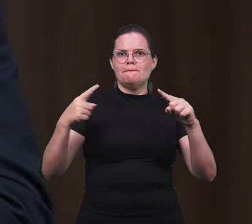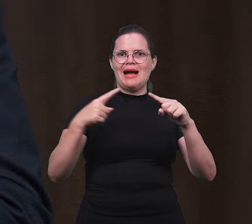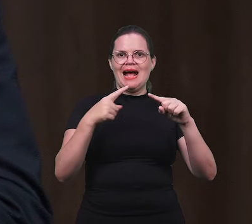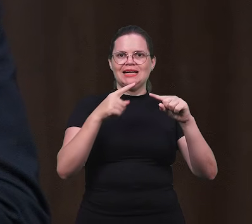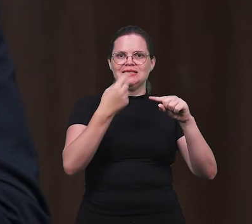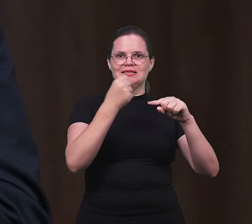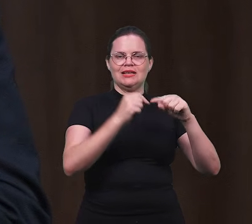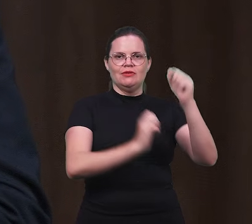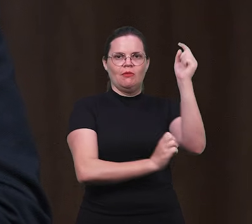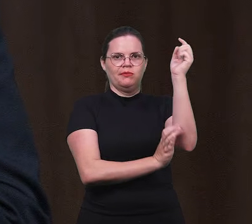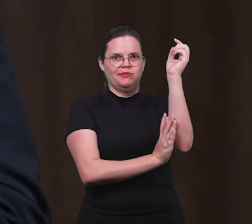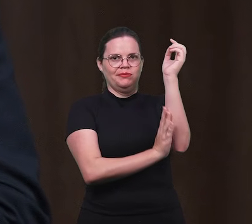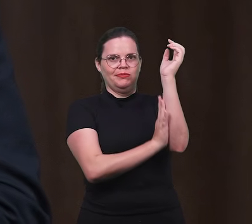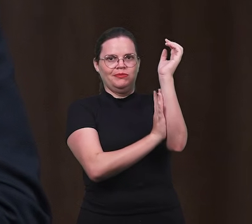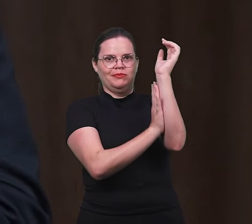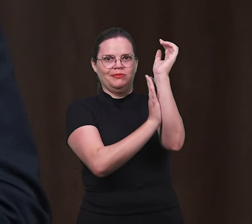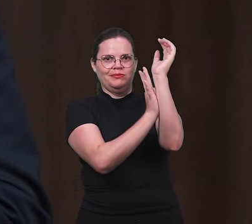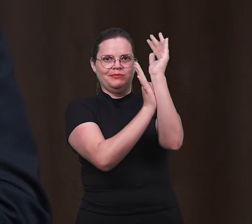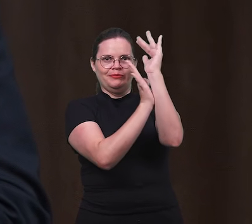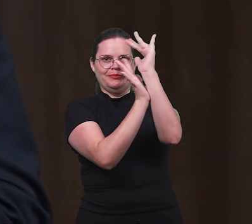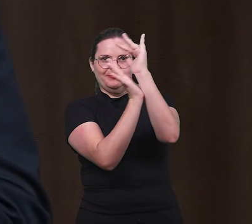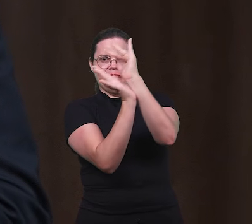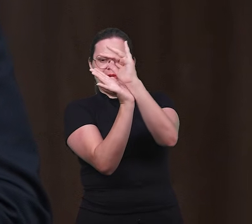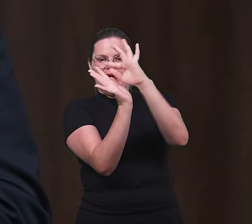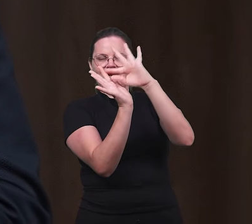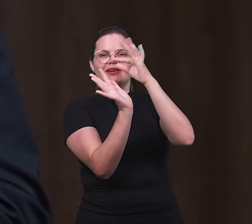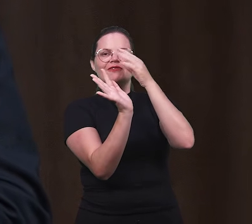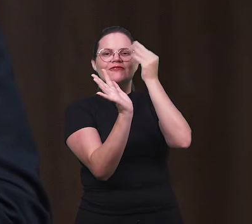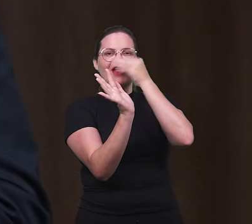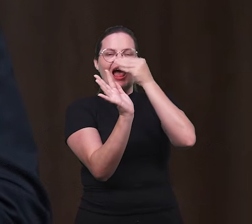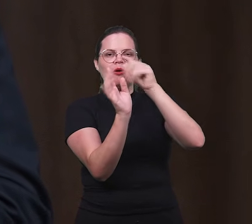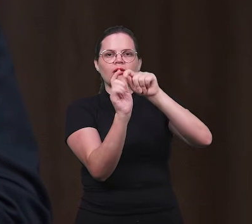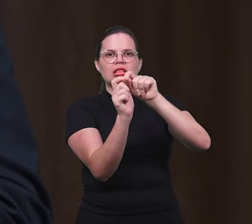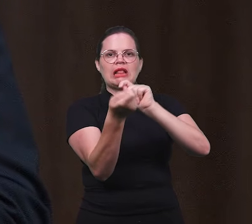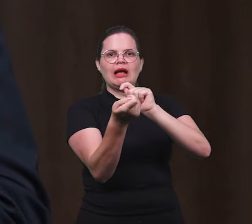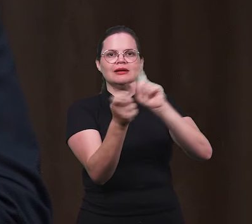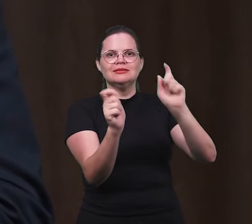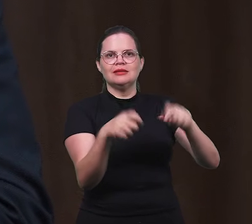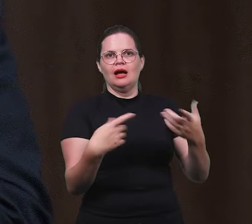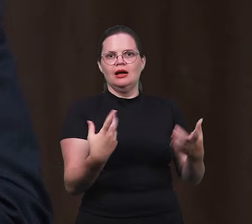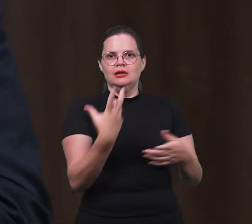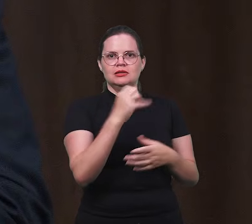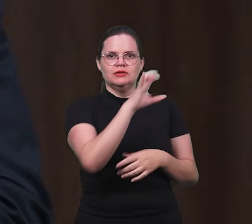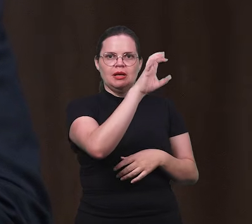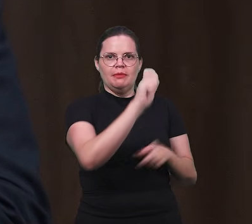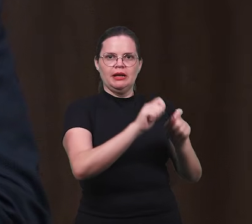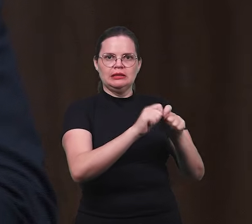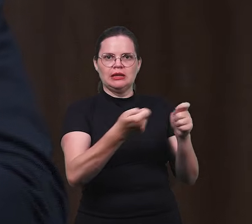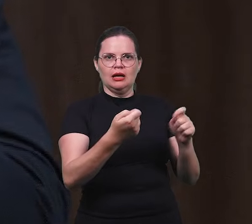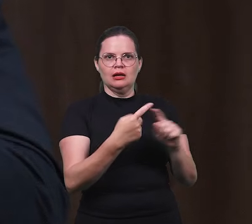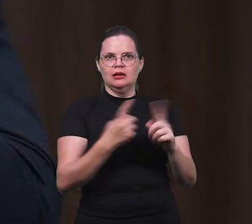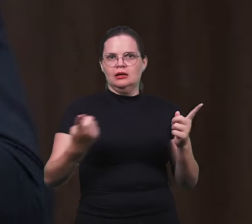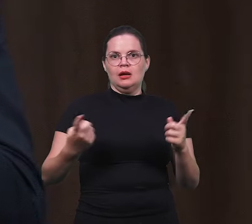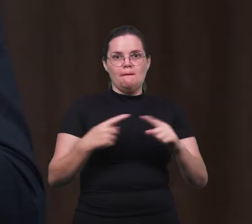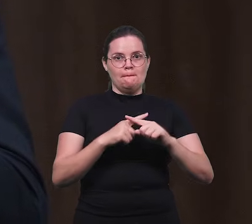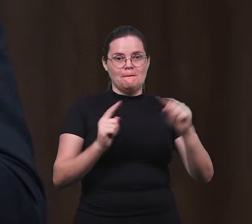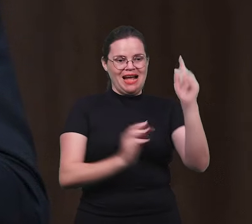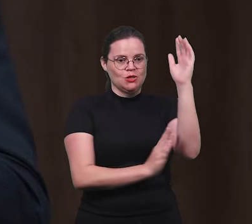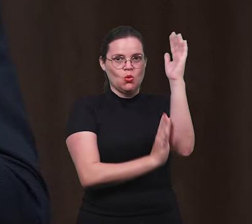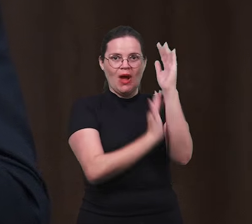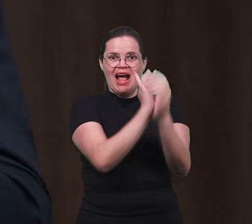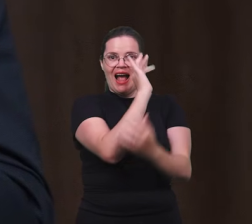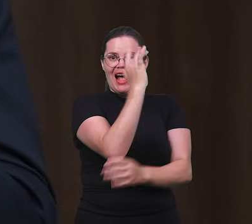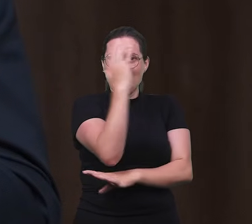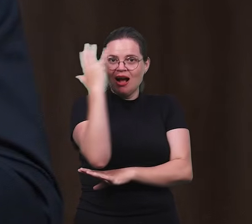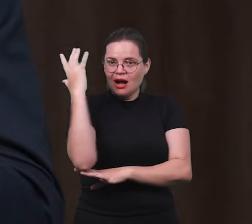os galhos são fracos. Isso aí. Né? Os galhos São frágeis. são frágeis. Um galho você pegou, você quebra. Exatamente. Uma videira vai durar